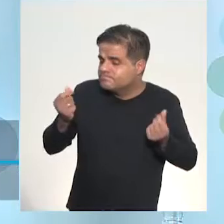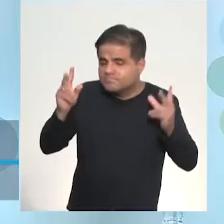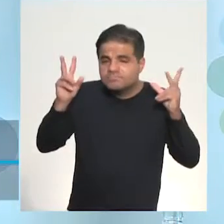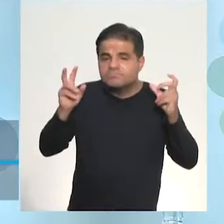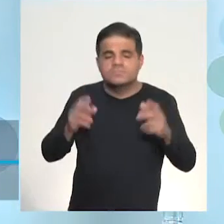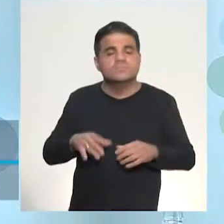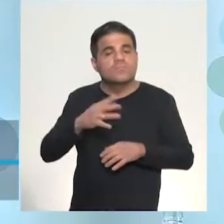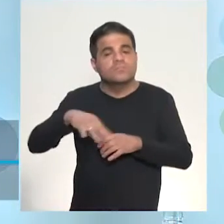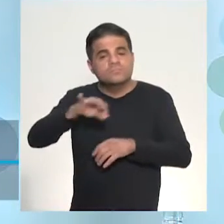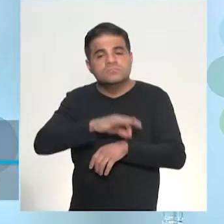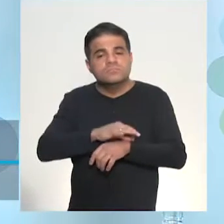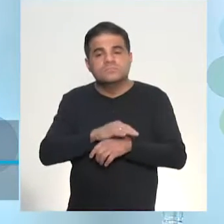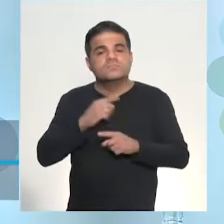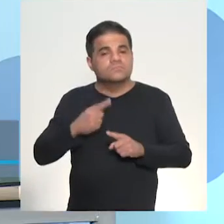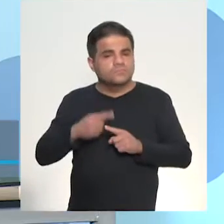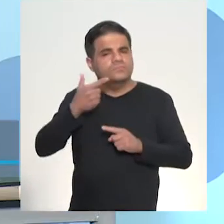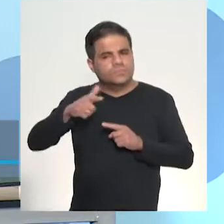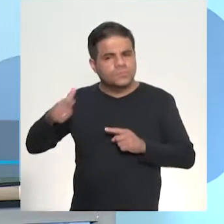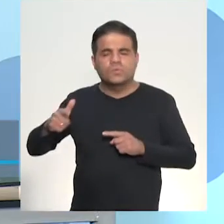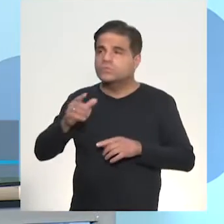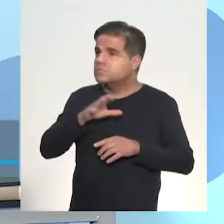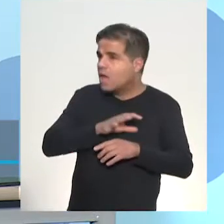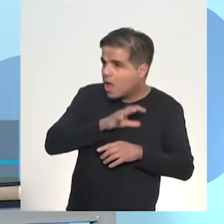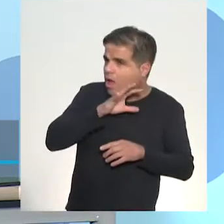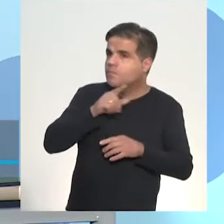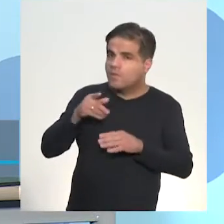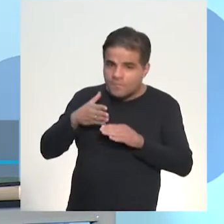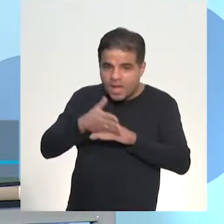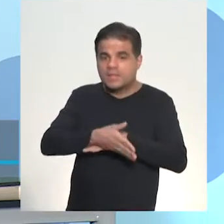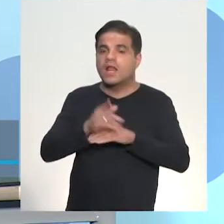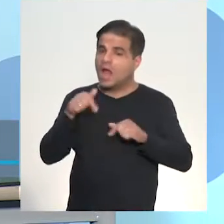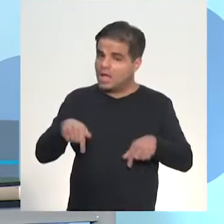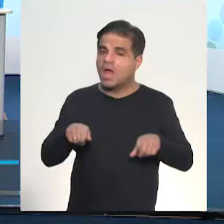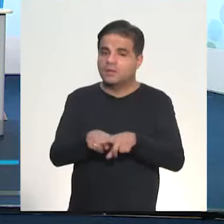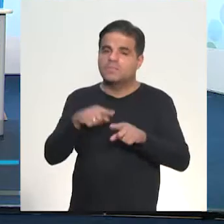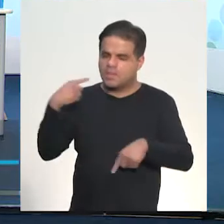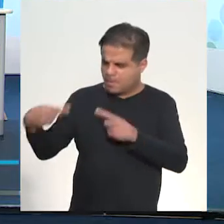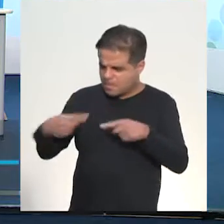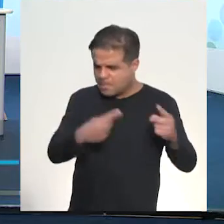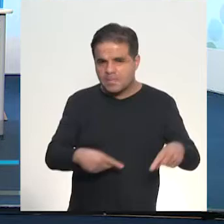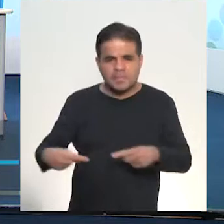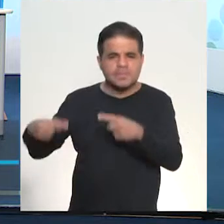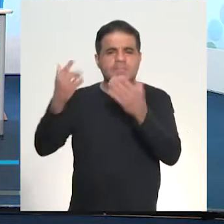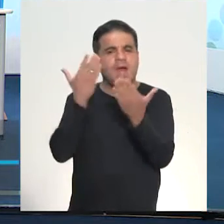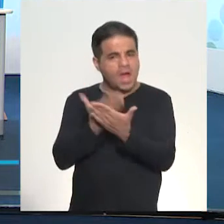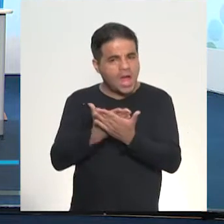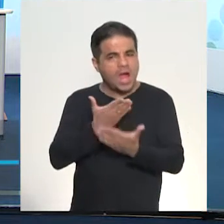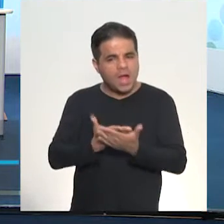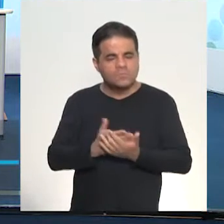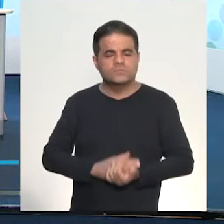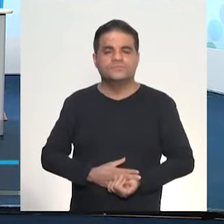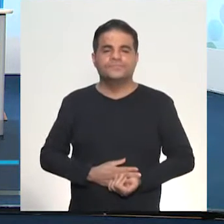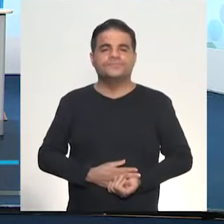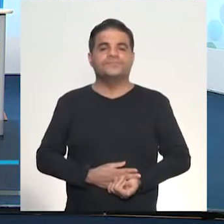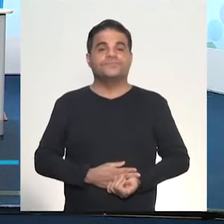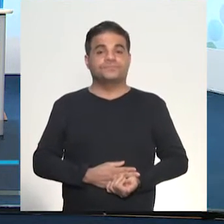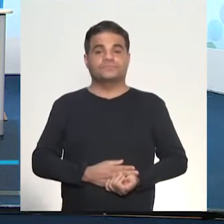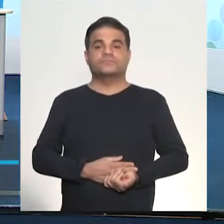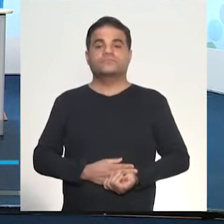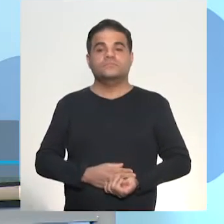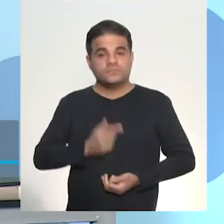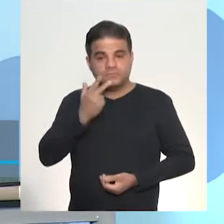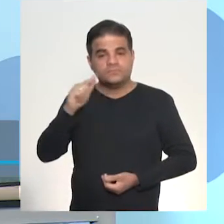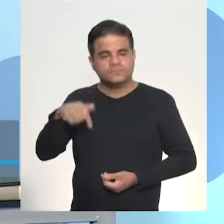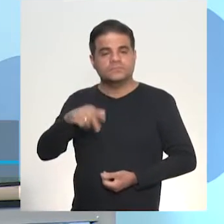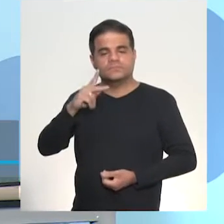questão da abelha, porque a gente vai ter outros animais que vai entrar aqui no nosso debate da aula, né? Então, inclusive, quando a gente fala de polinização